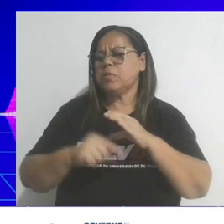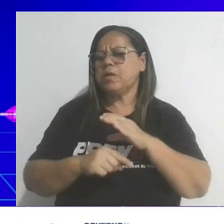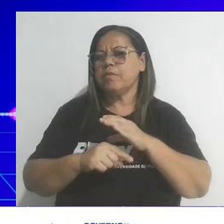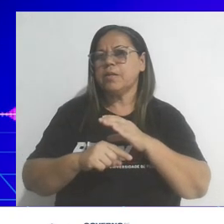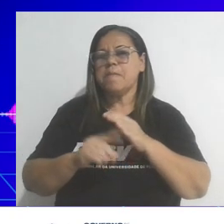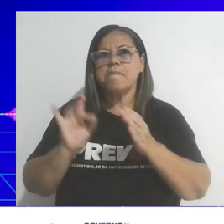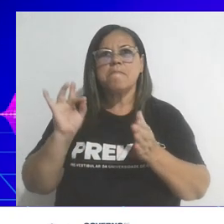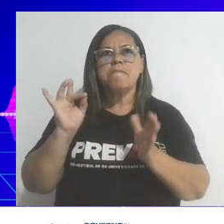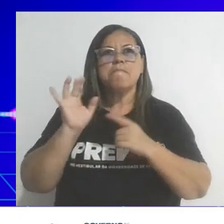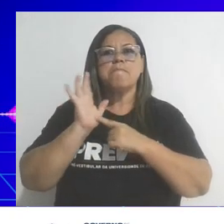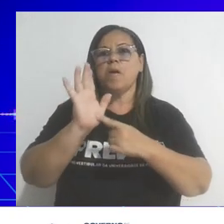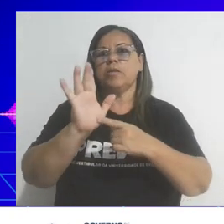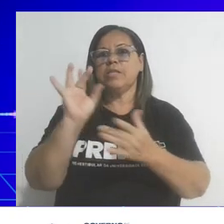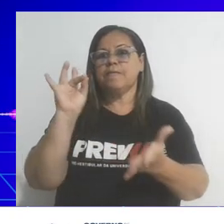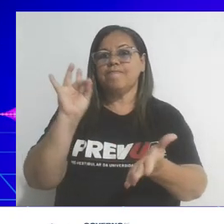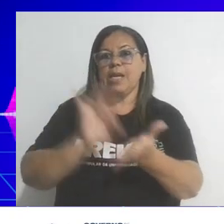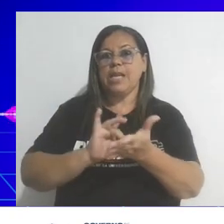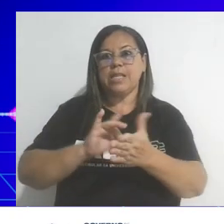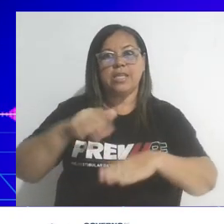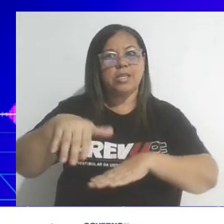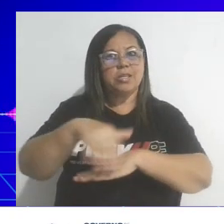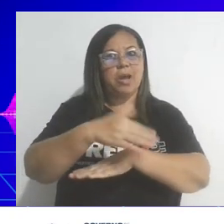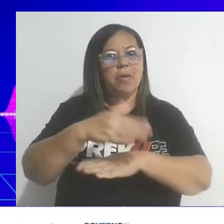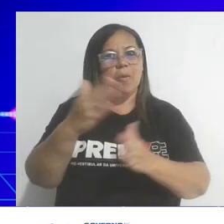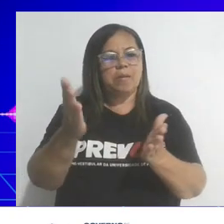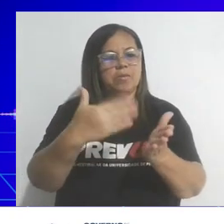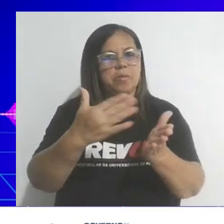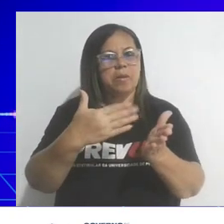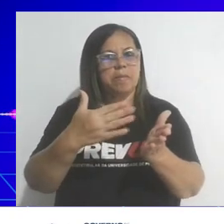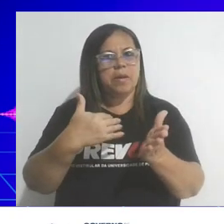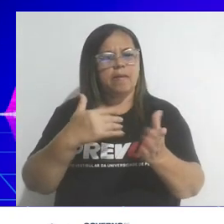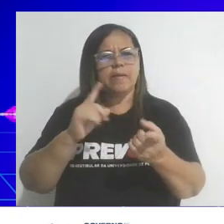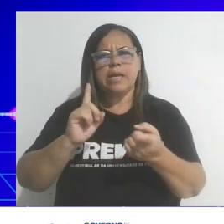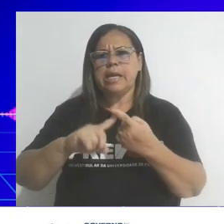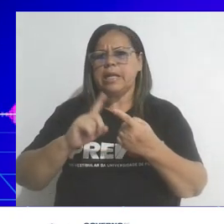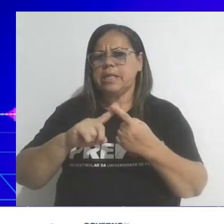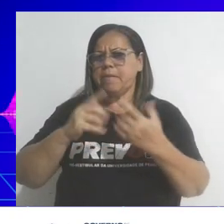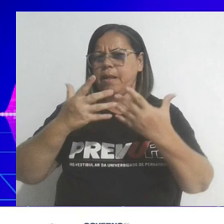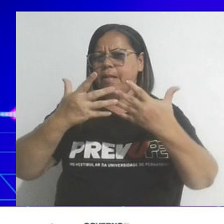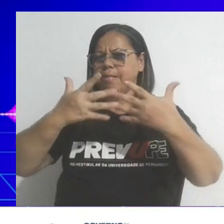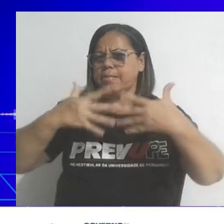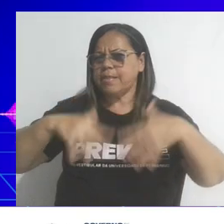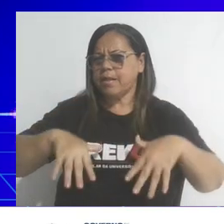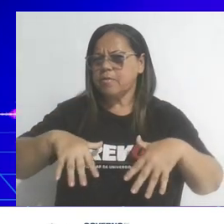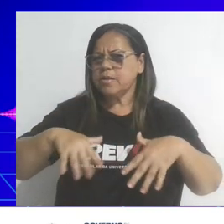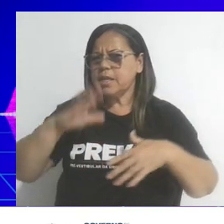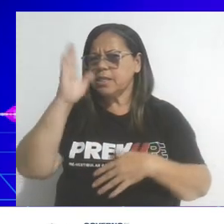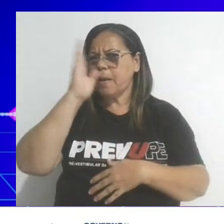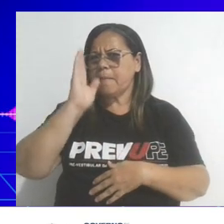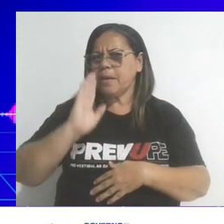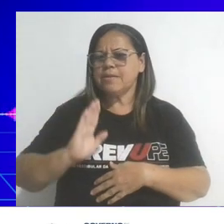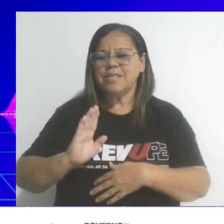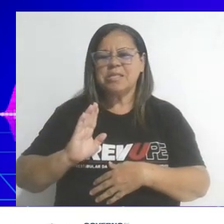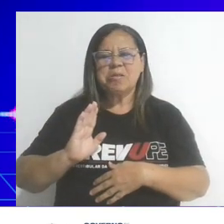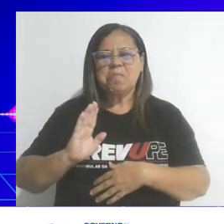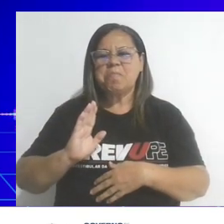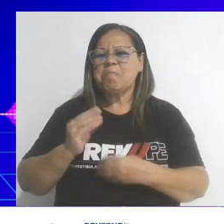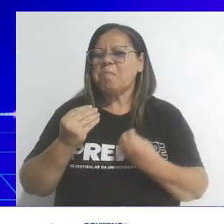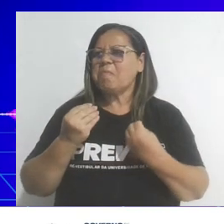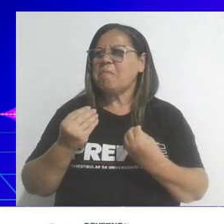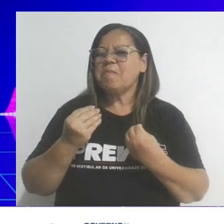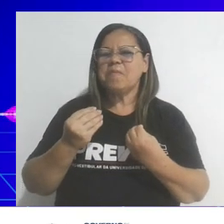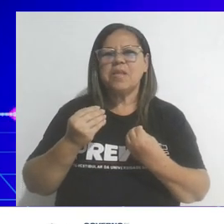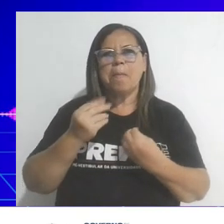realidade das ruas para dentro das páginas e a pegada da natureza brasileira nas histórias dele cara isso era como se